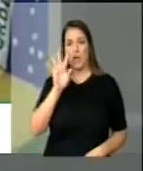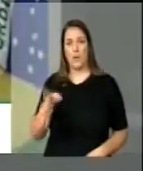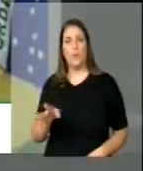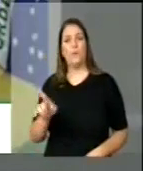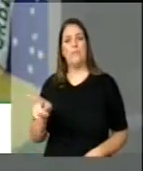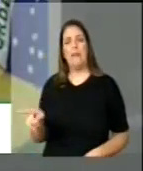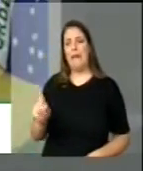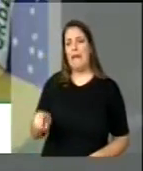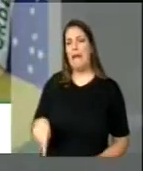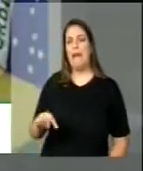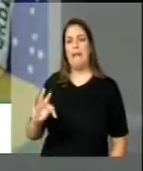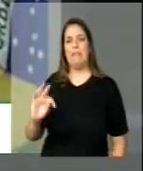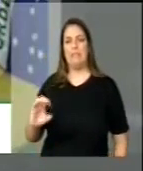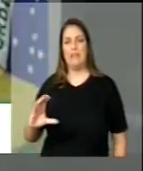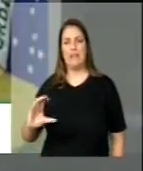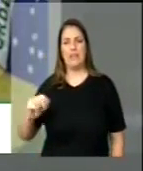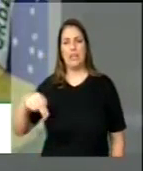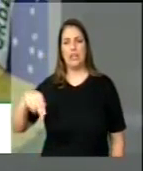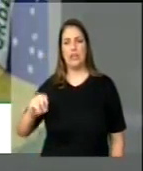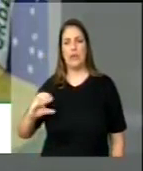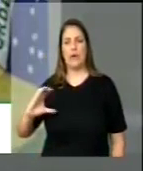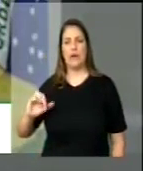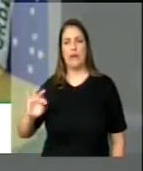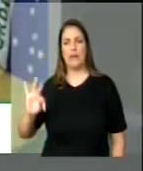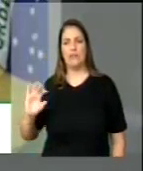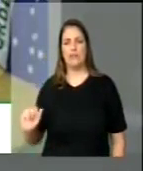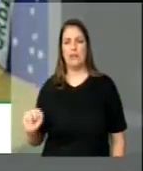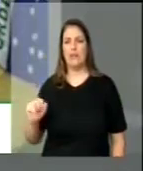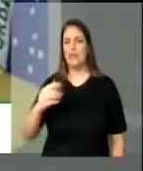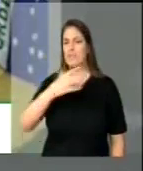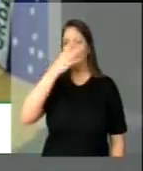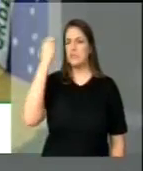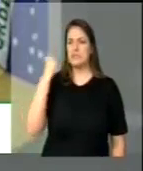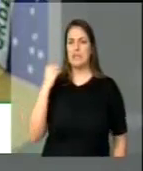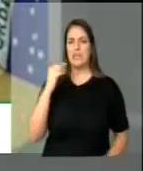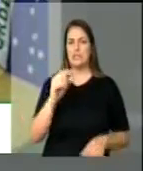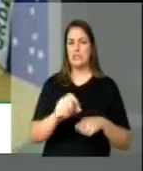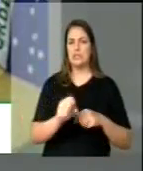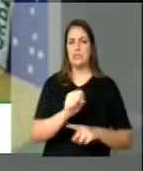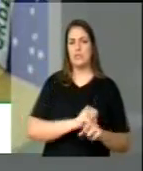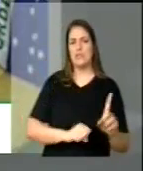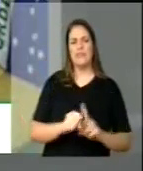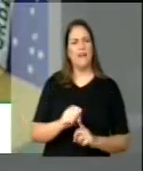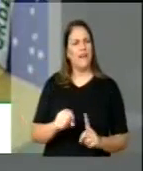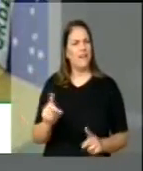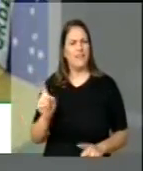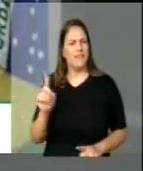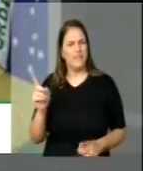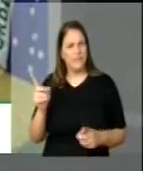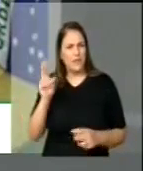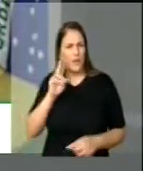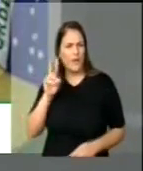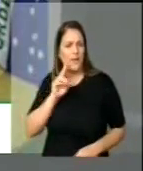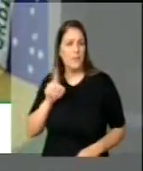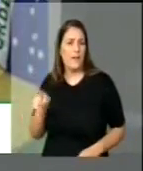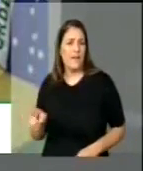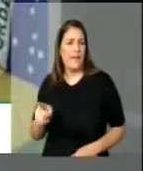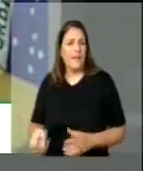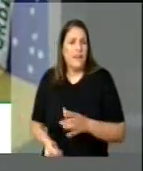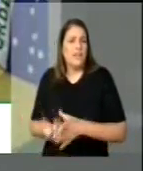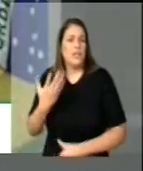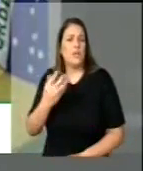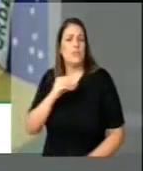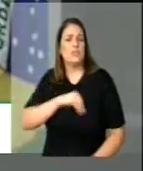tecnocrata e não ter sensibilidade social, esquecia que ele tomou parte também na criação do salário e educação, do Fundo